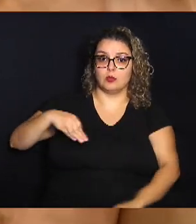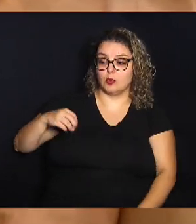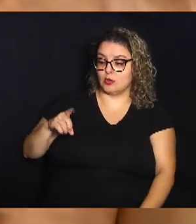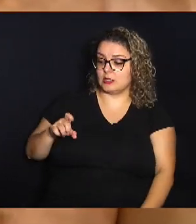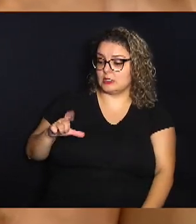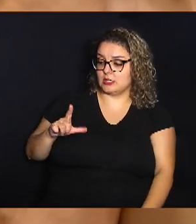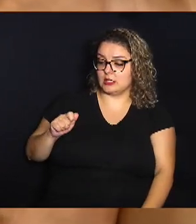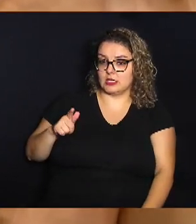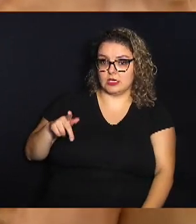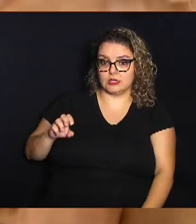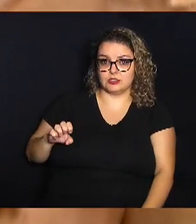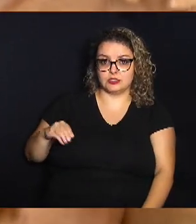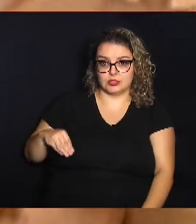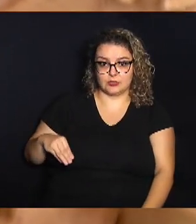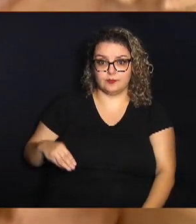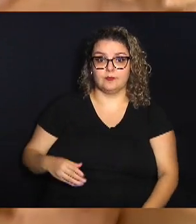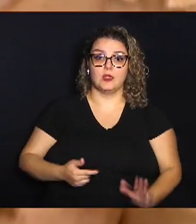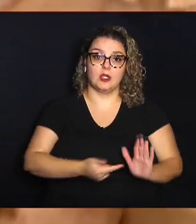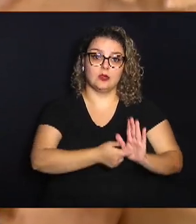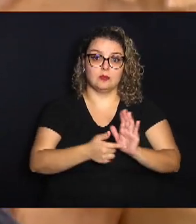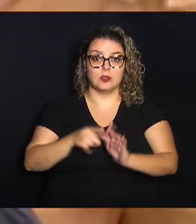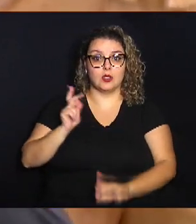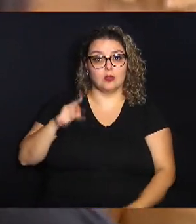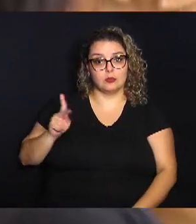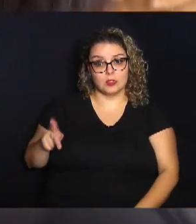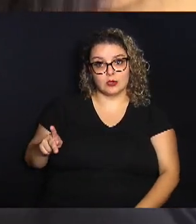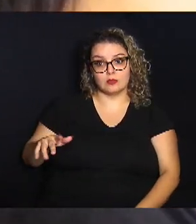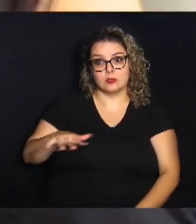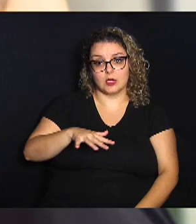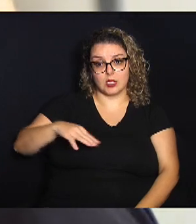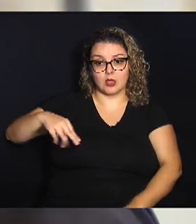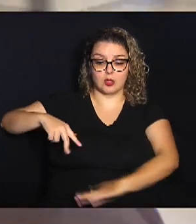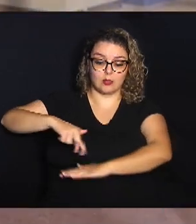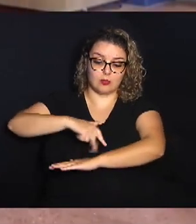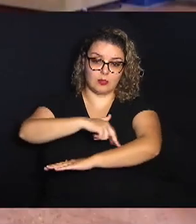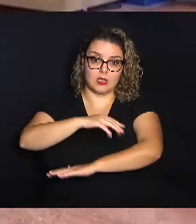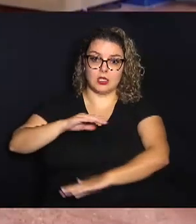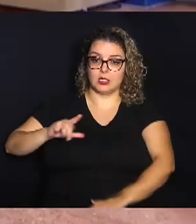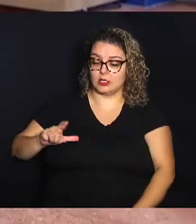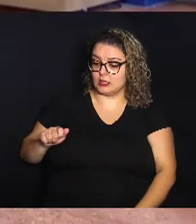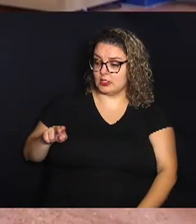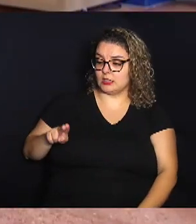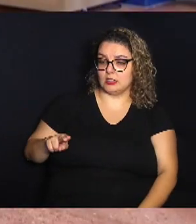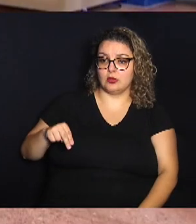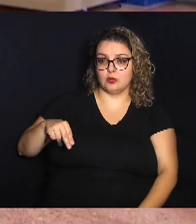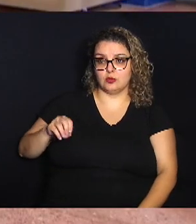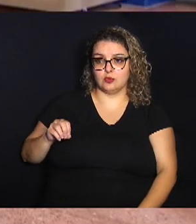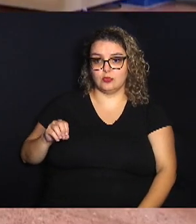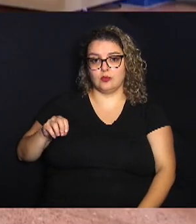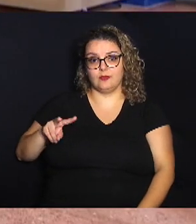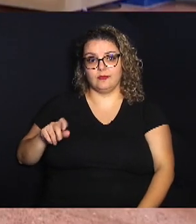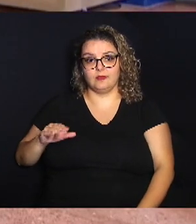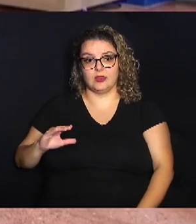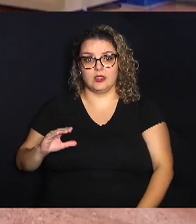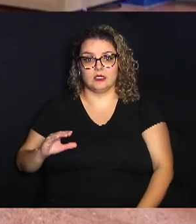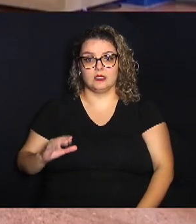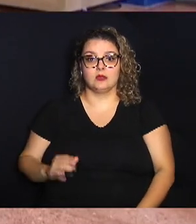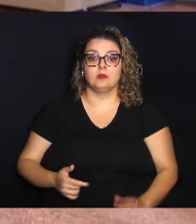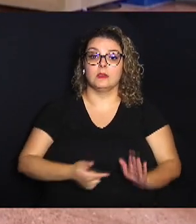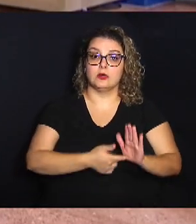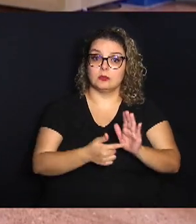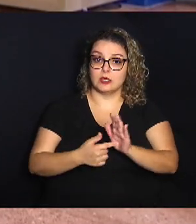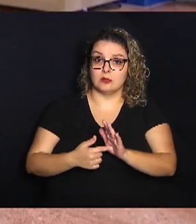A exposição foi organizada pela professora da área de moda, Clau Novak, para mostrar itens feitos através da